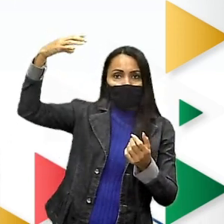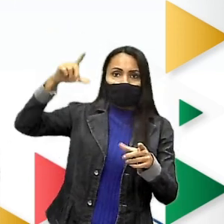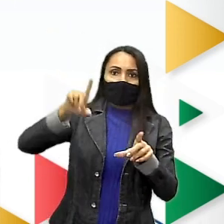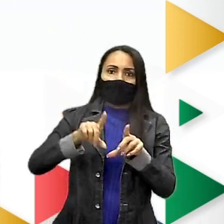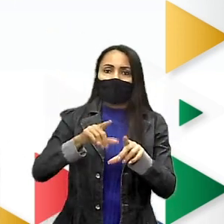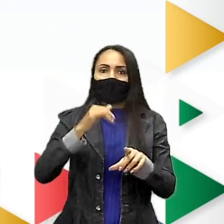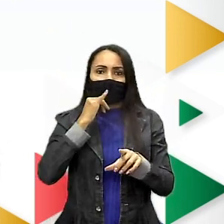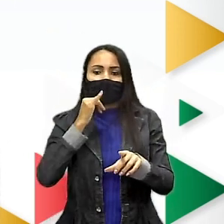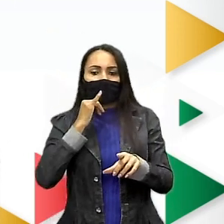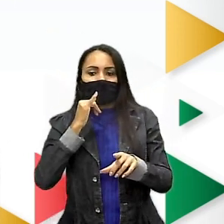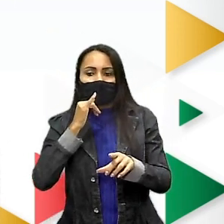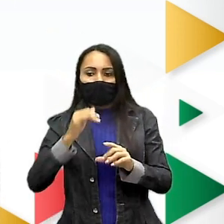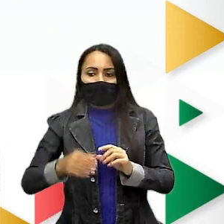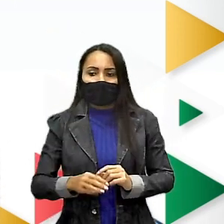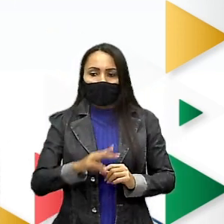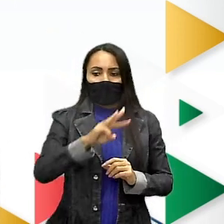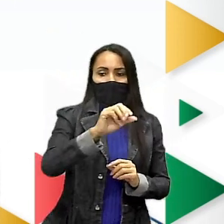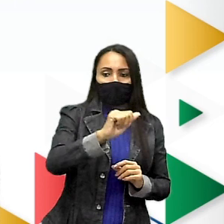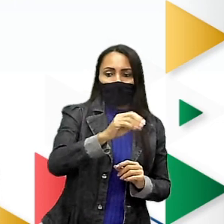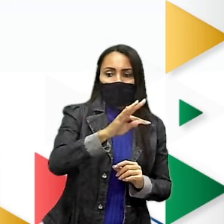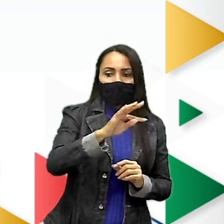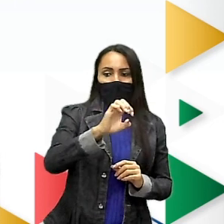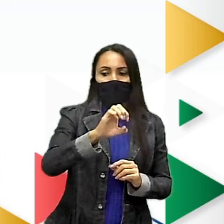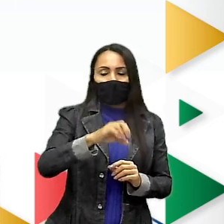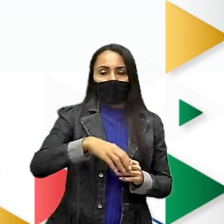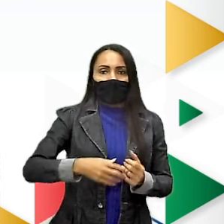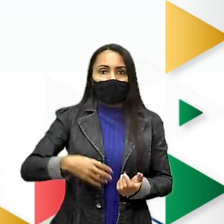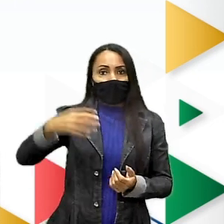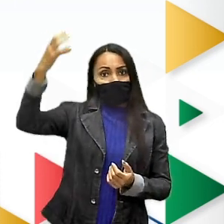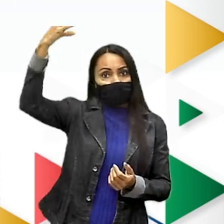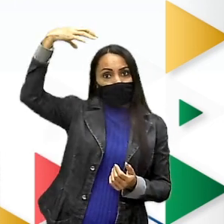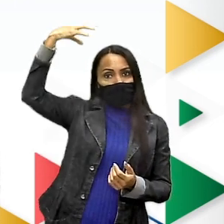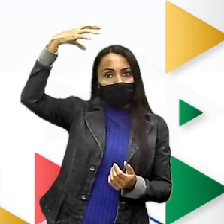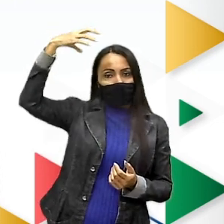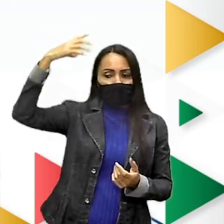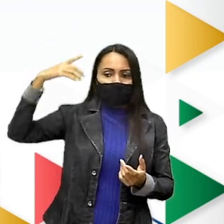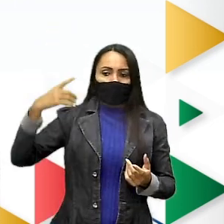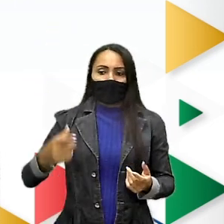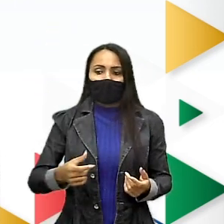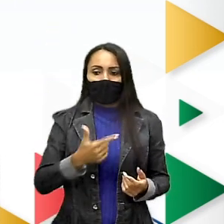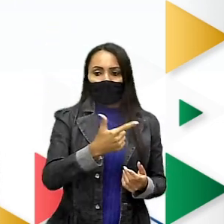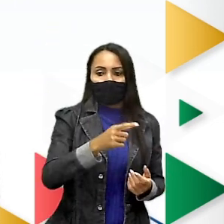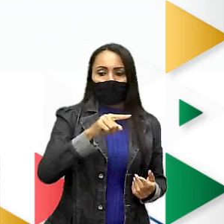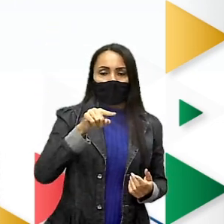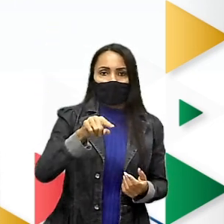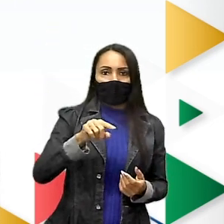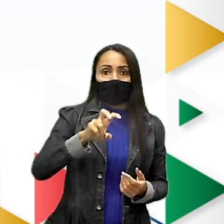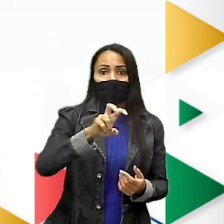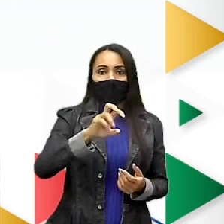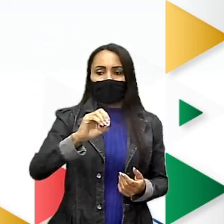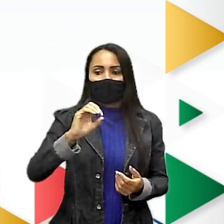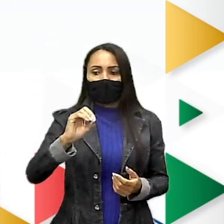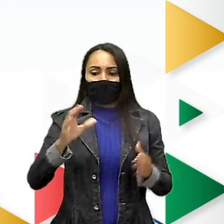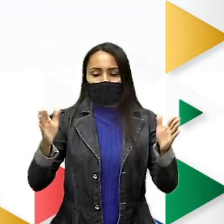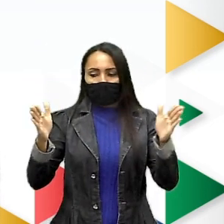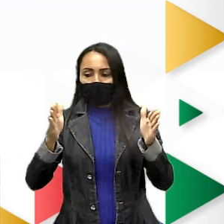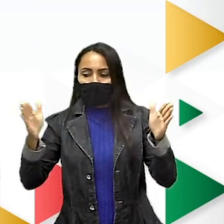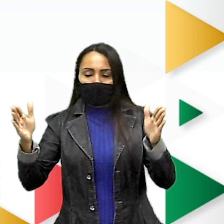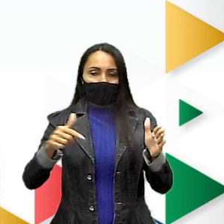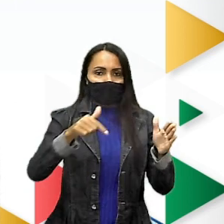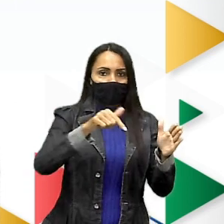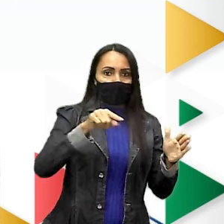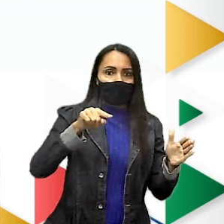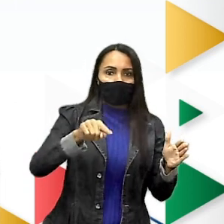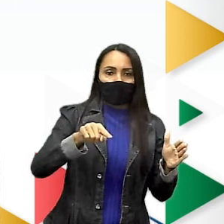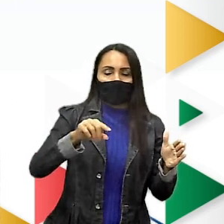sua potência de watts e os chuveiros elétricos, como exemplo, consomem uma potência de 2.500 a 7.000 watts